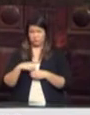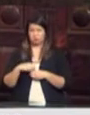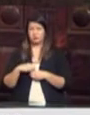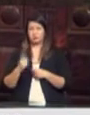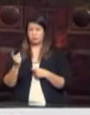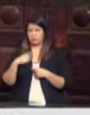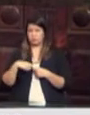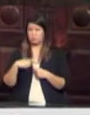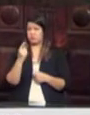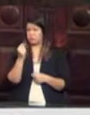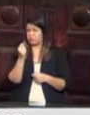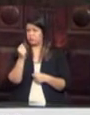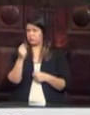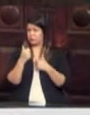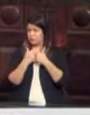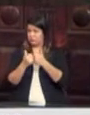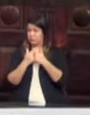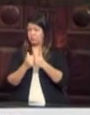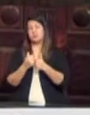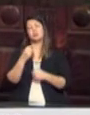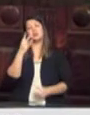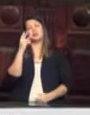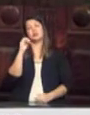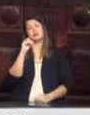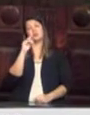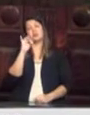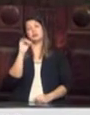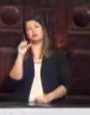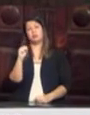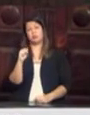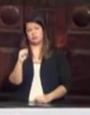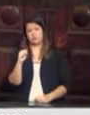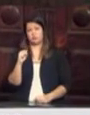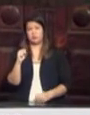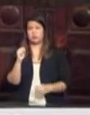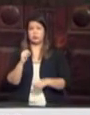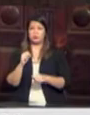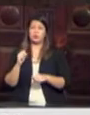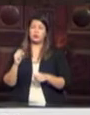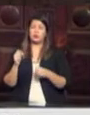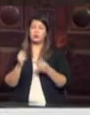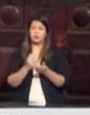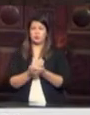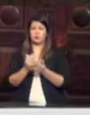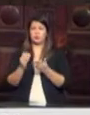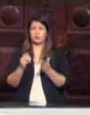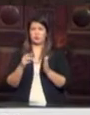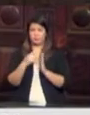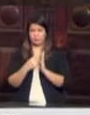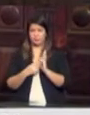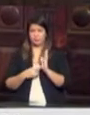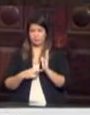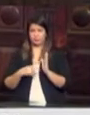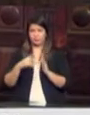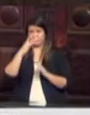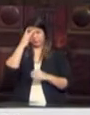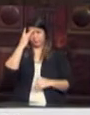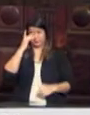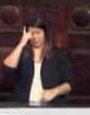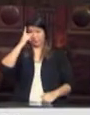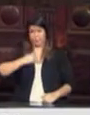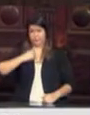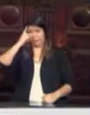passagem era de 30 dias a contar do pedido formulado pelo titular do bilhete comprovante da